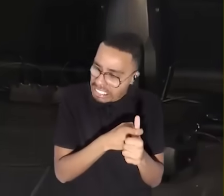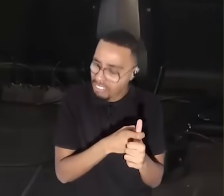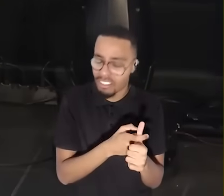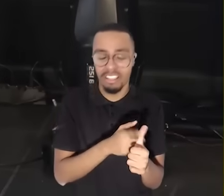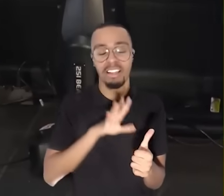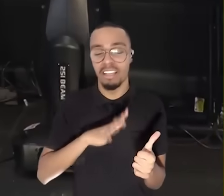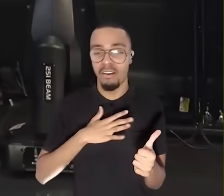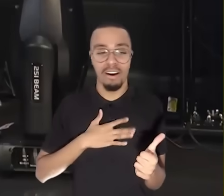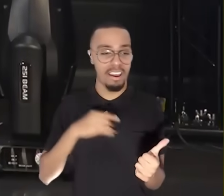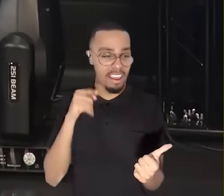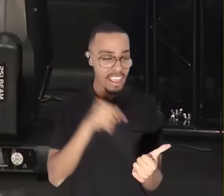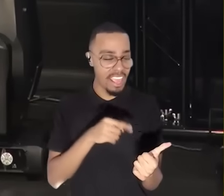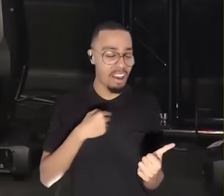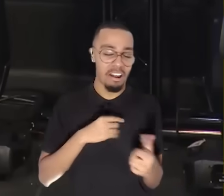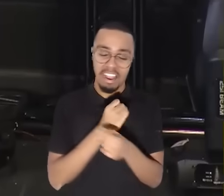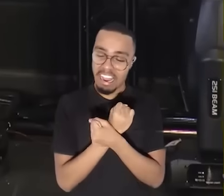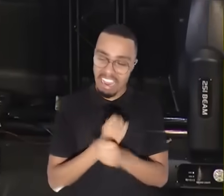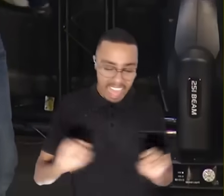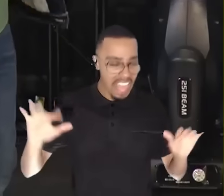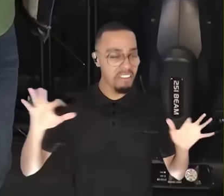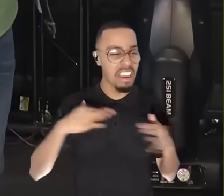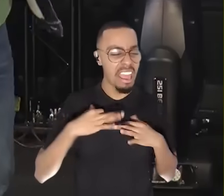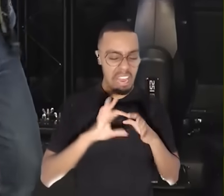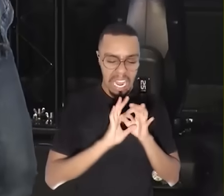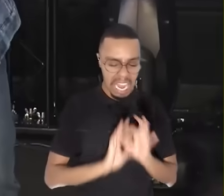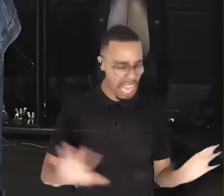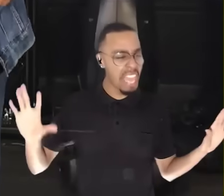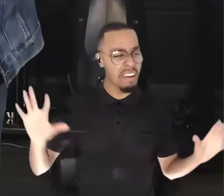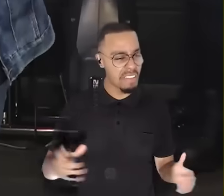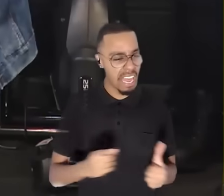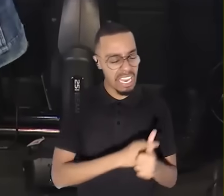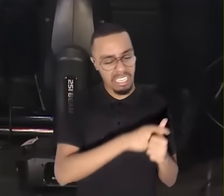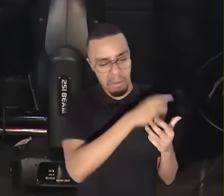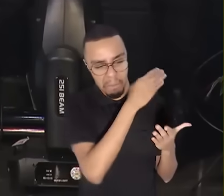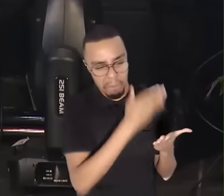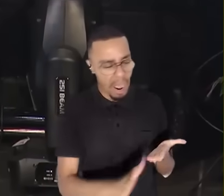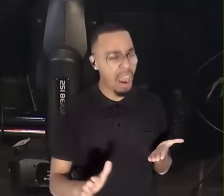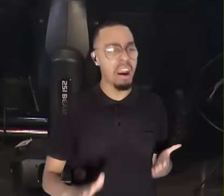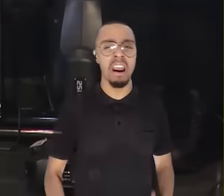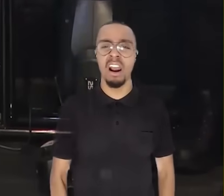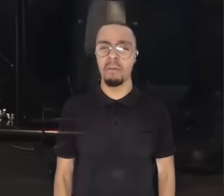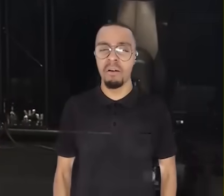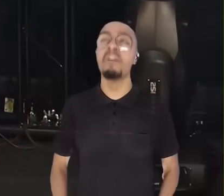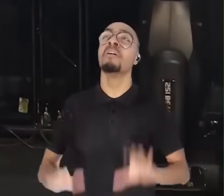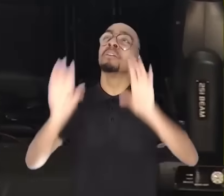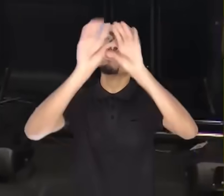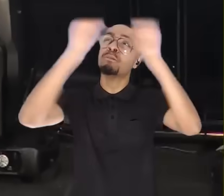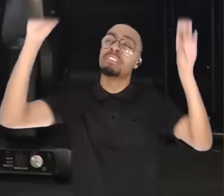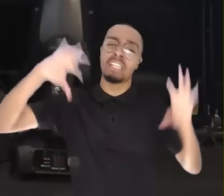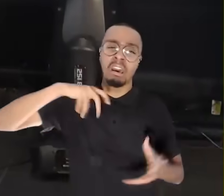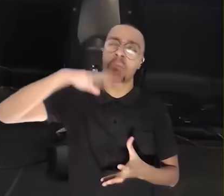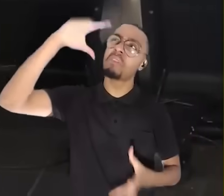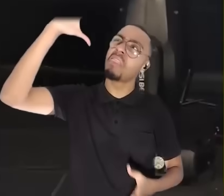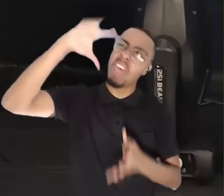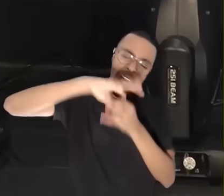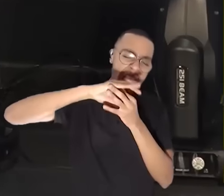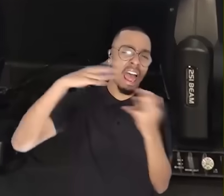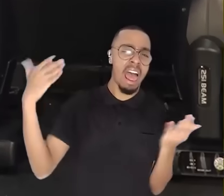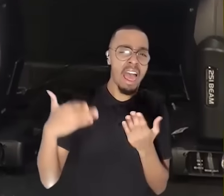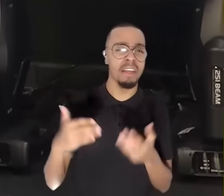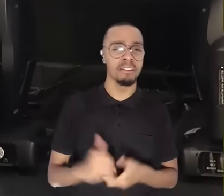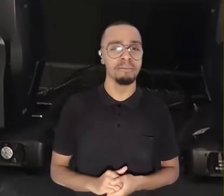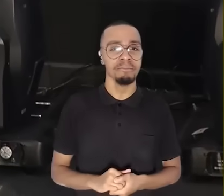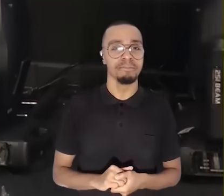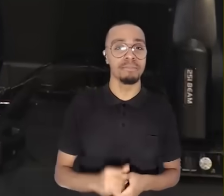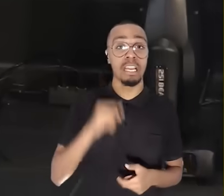dessa, eu não sei, eu já fui, aquele está consumado, é para mim. É entrar na sala do médico, o